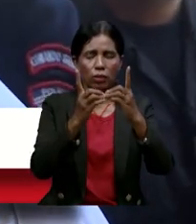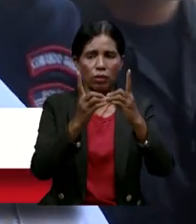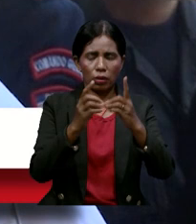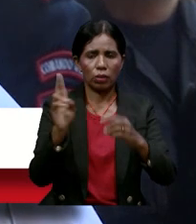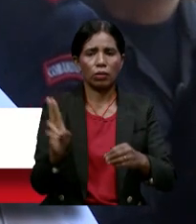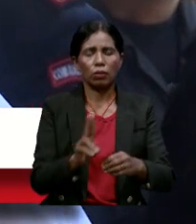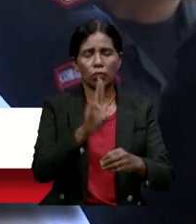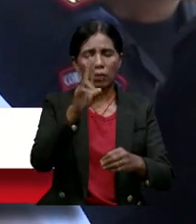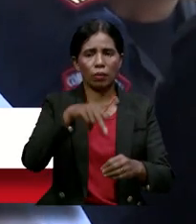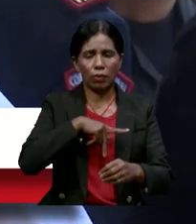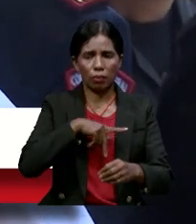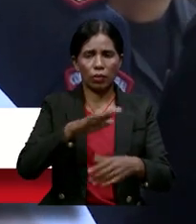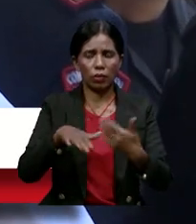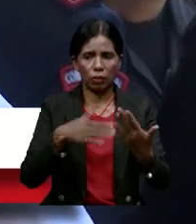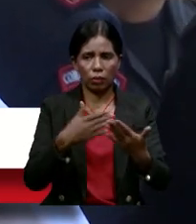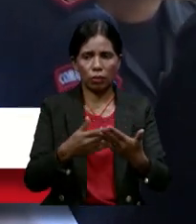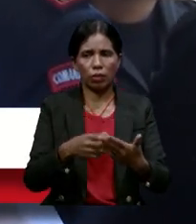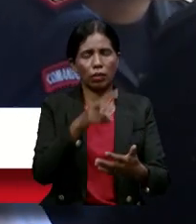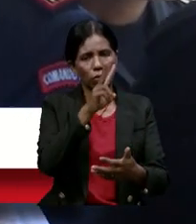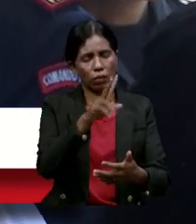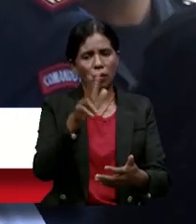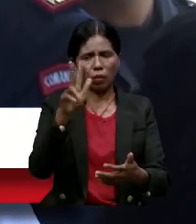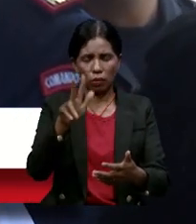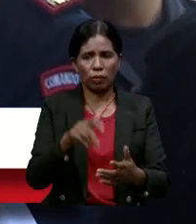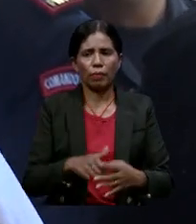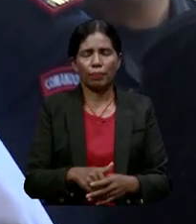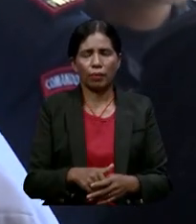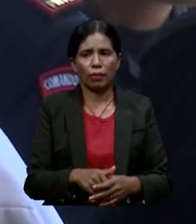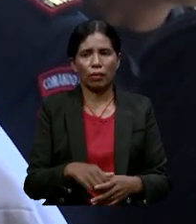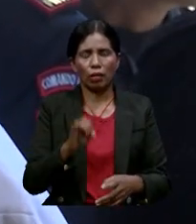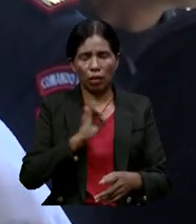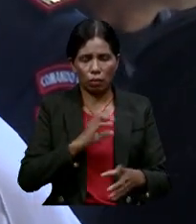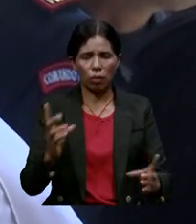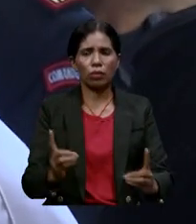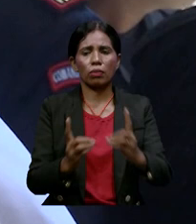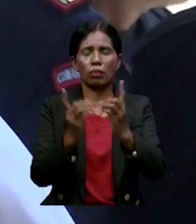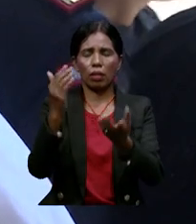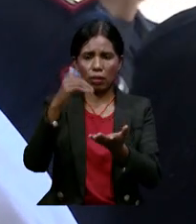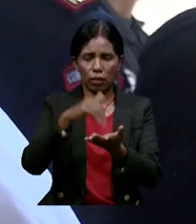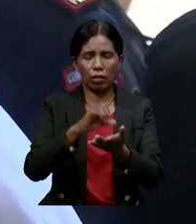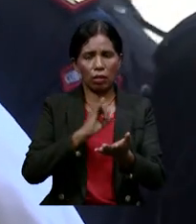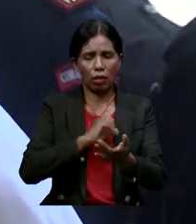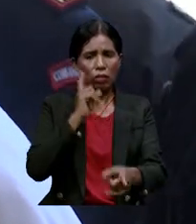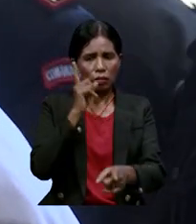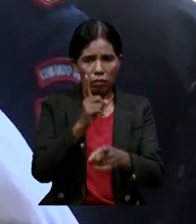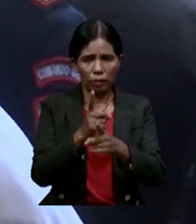Universidade Privada Sira Rototo, da Larua, que dá o Toluana, quando dá um Hassoro Vilevalho. Ao, claro,